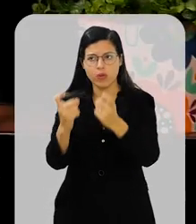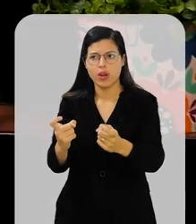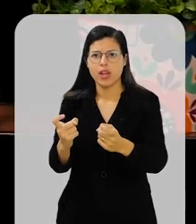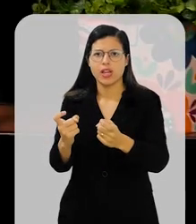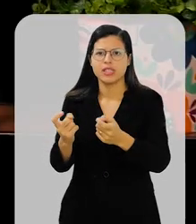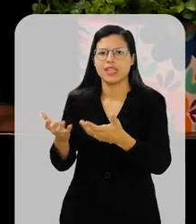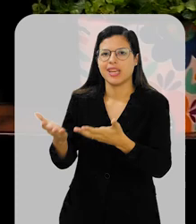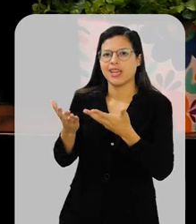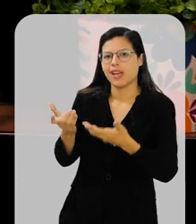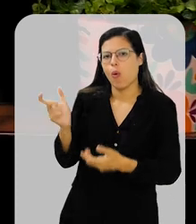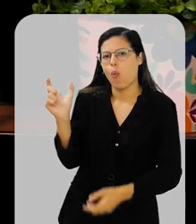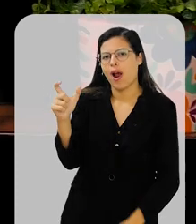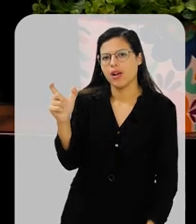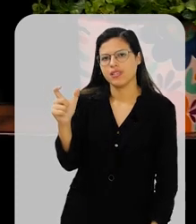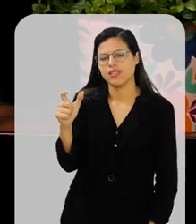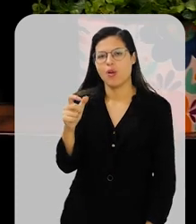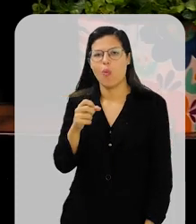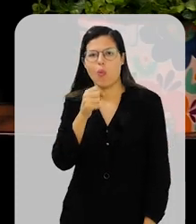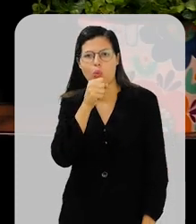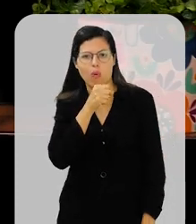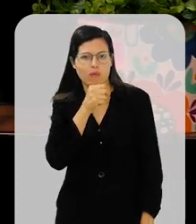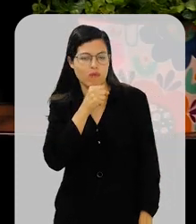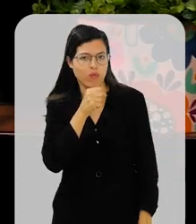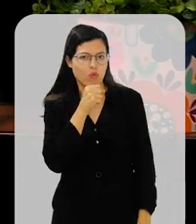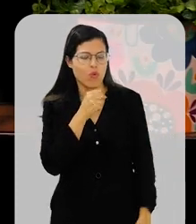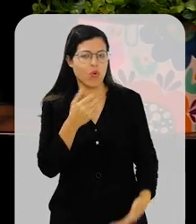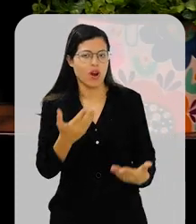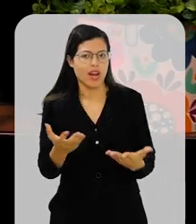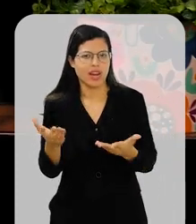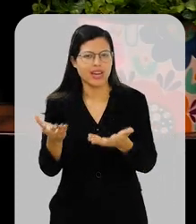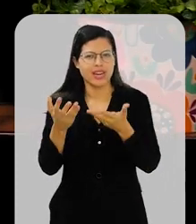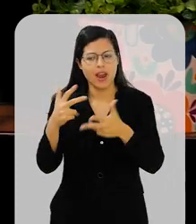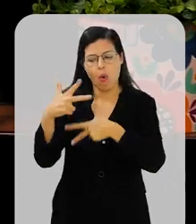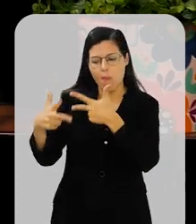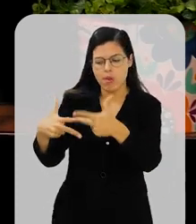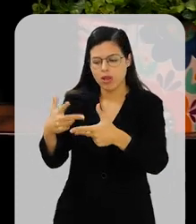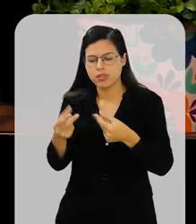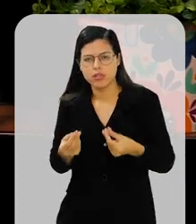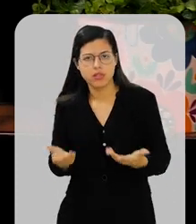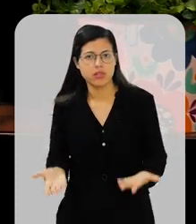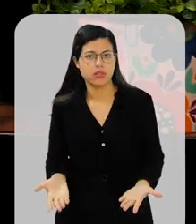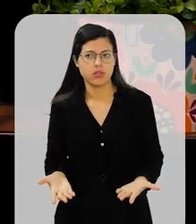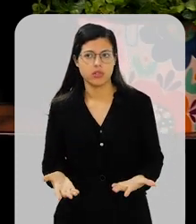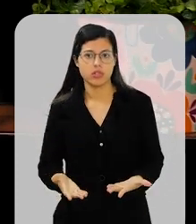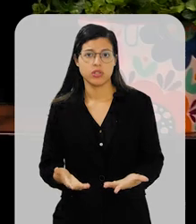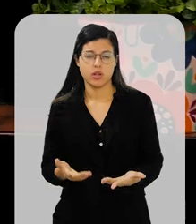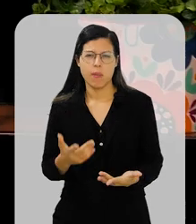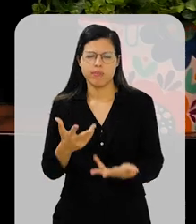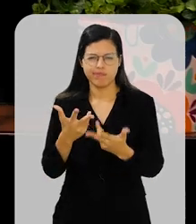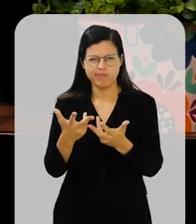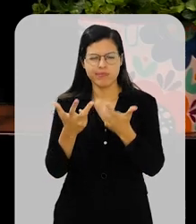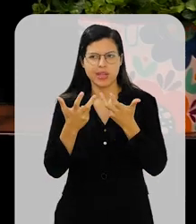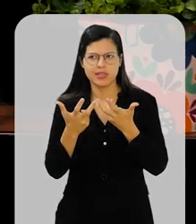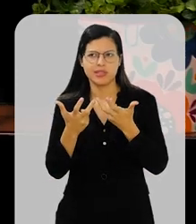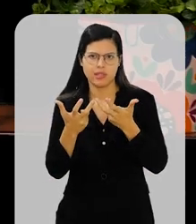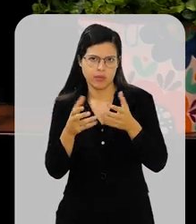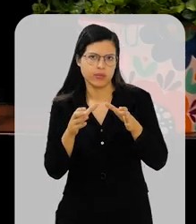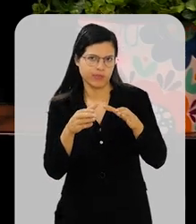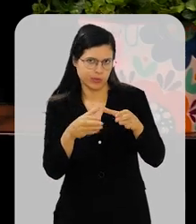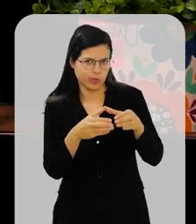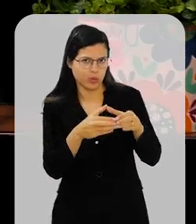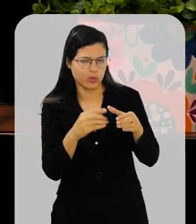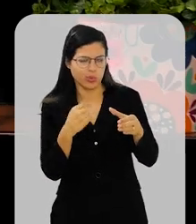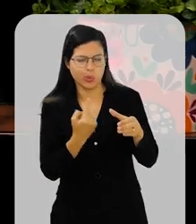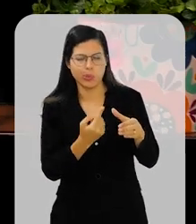cartão do avô, que é os presentes. Então, para mim, isso eu vejo muito na